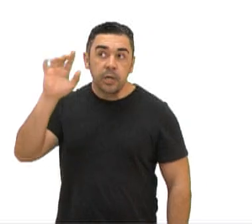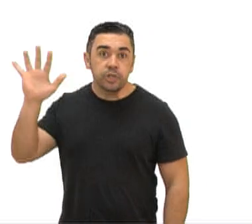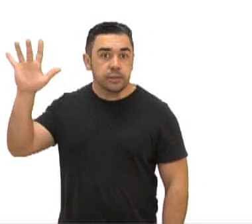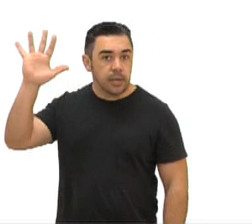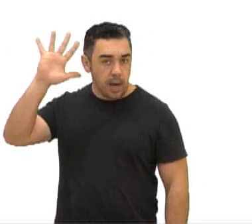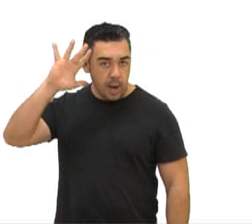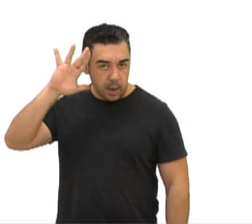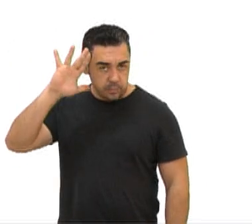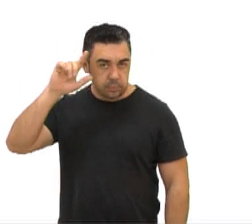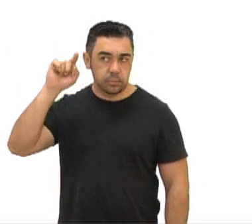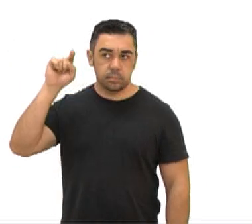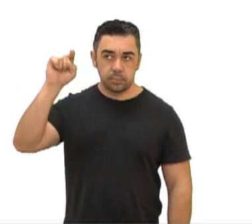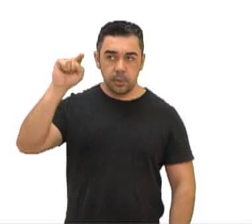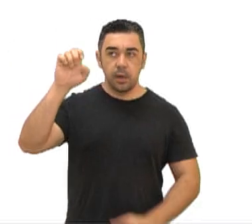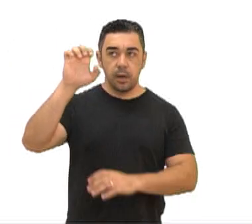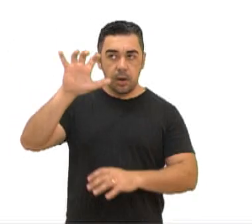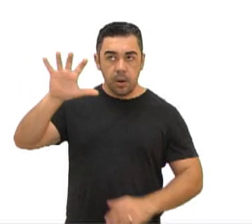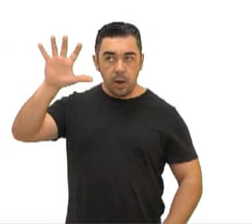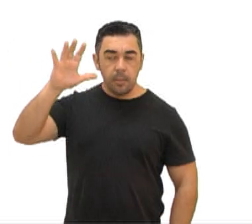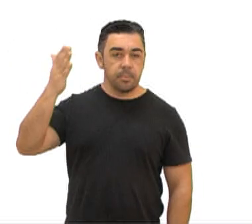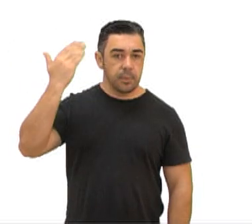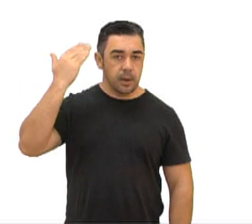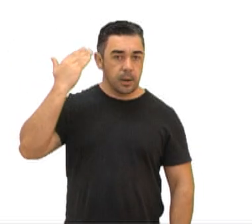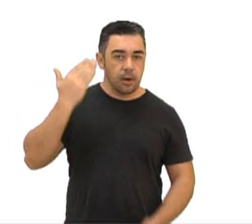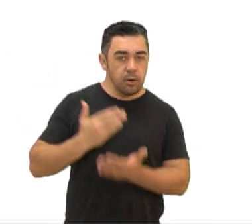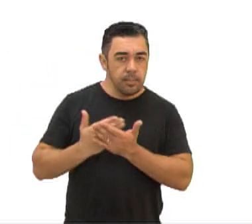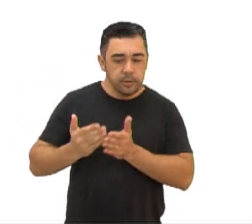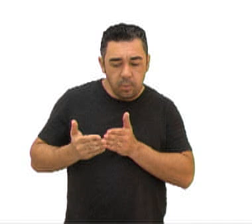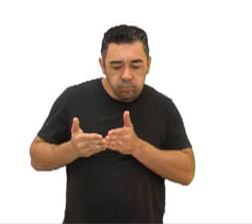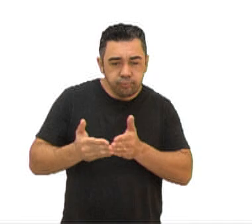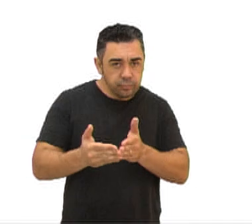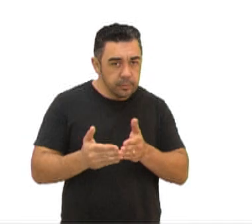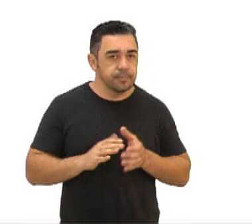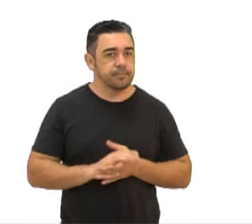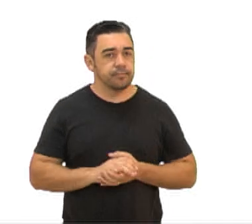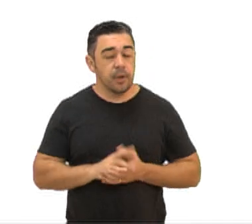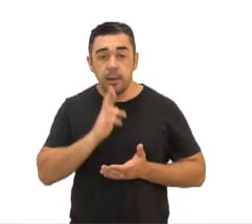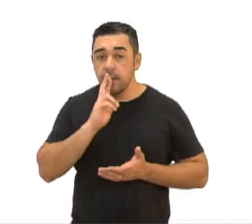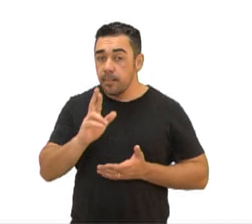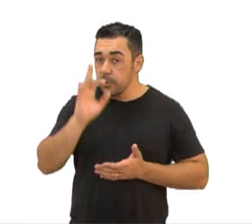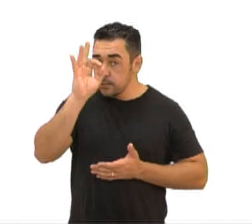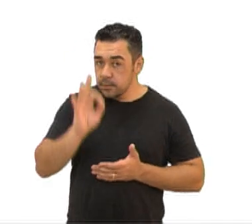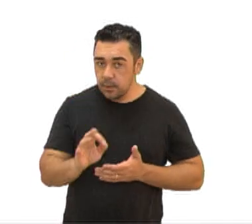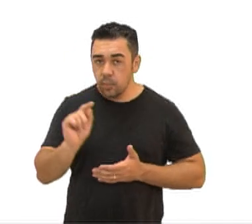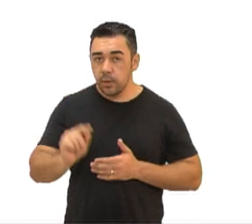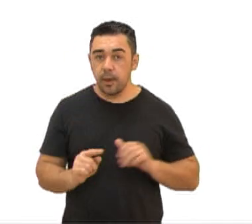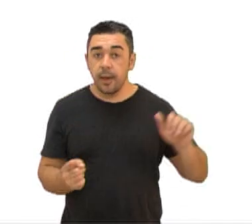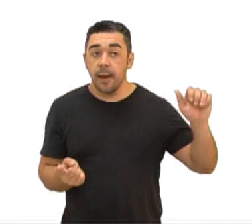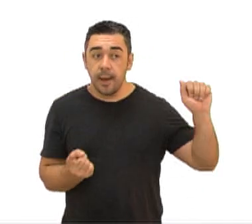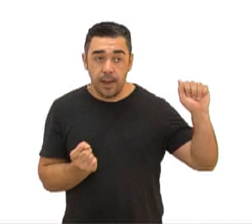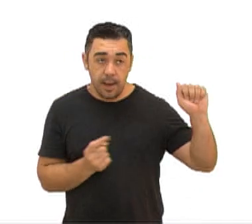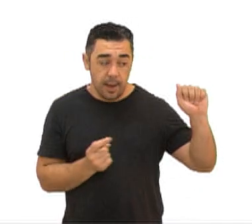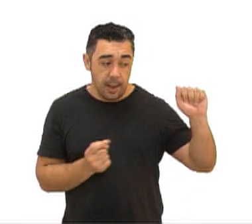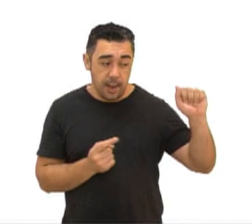enfrentados pelos europeus durante a expansão marítima. E a resposta correta é a